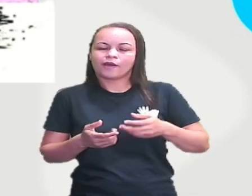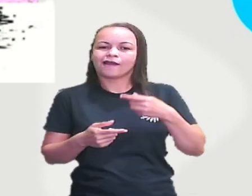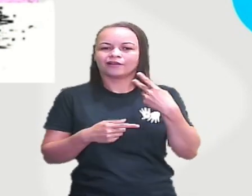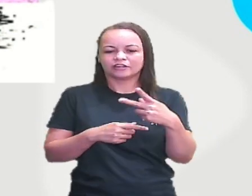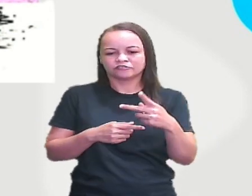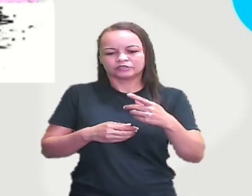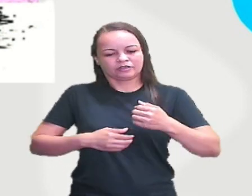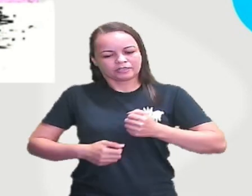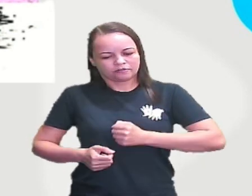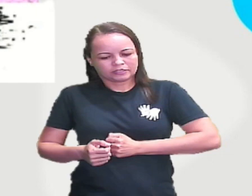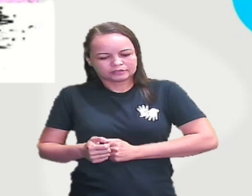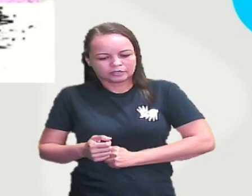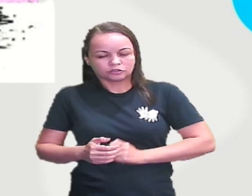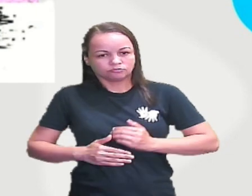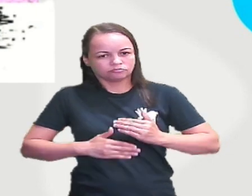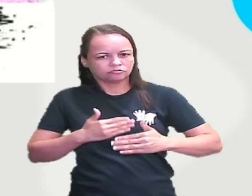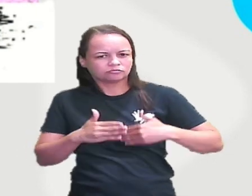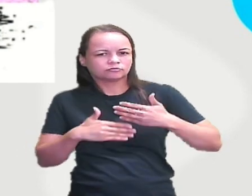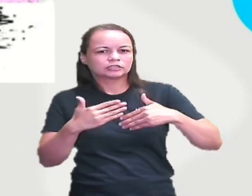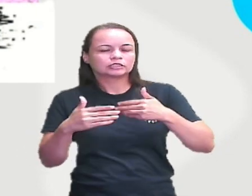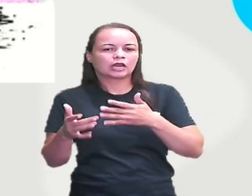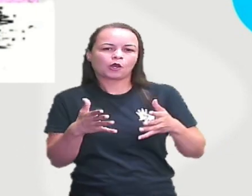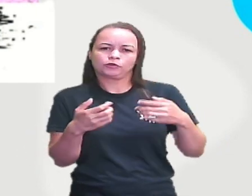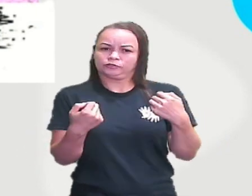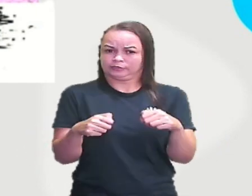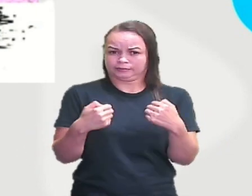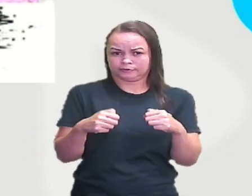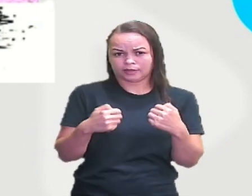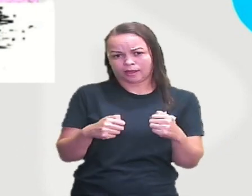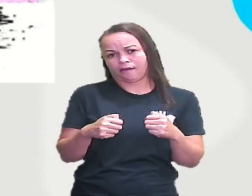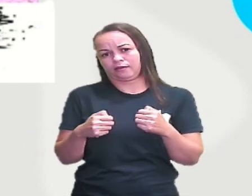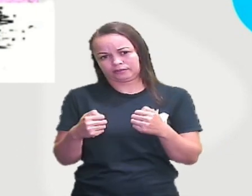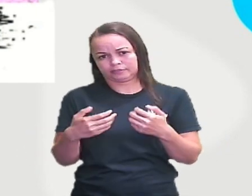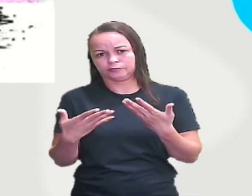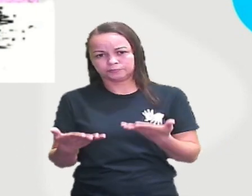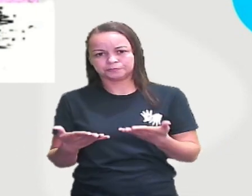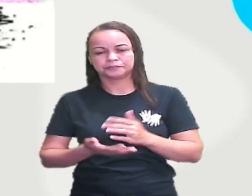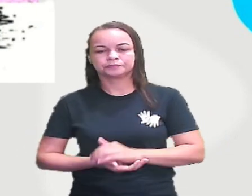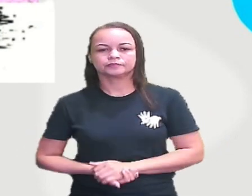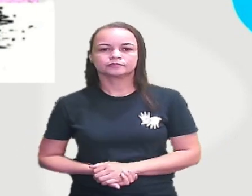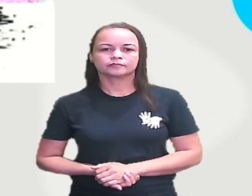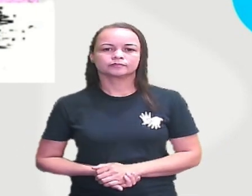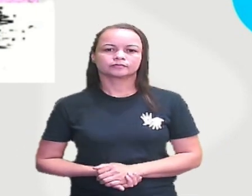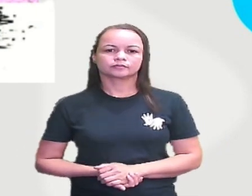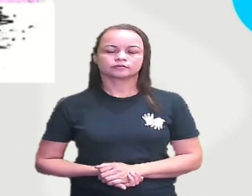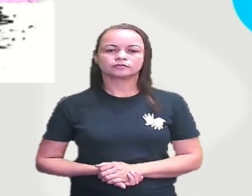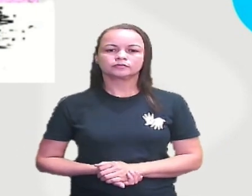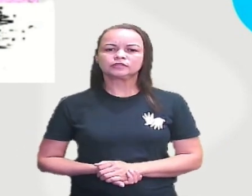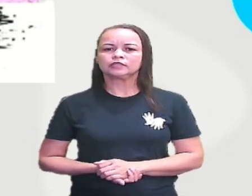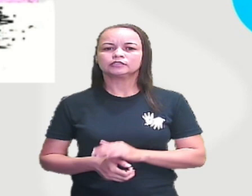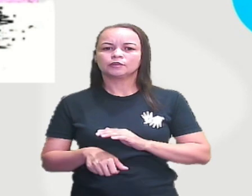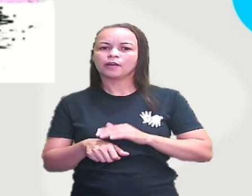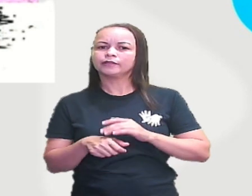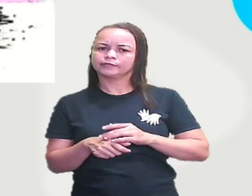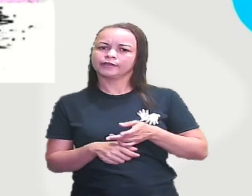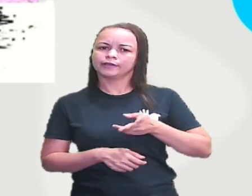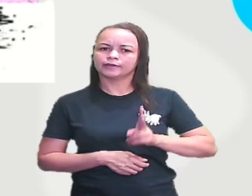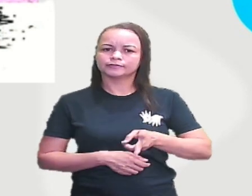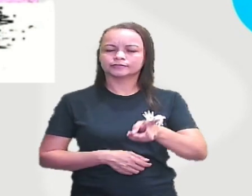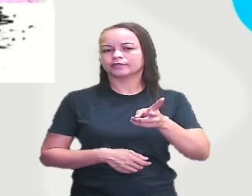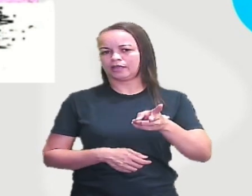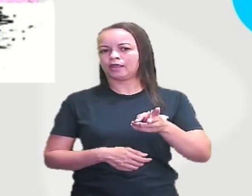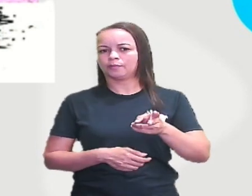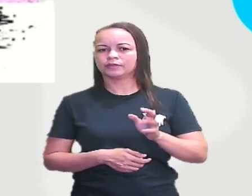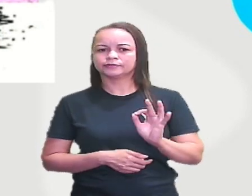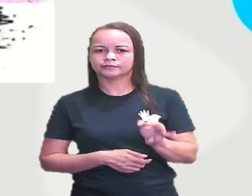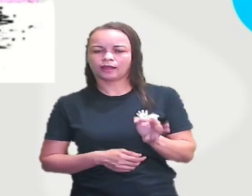a digestão, né, e as necessidades, né, fisiológicas de maneira regular, ou seja, o Activia faz